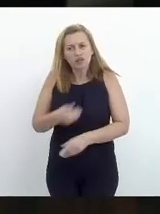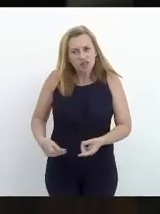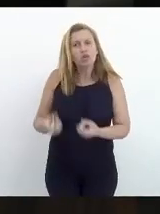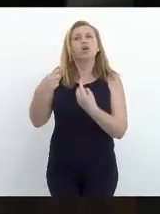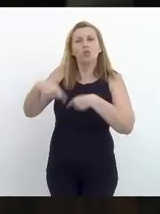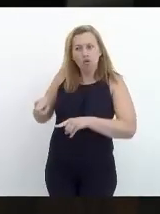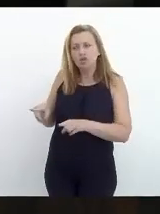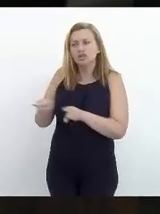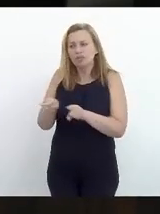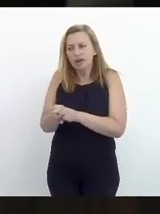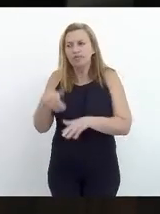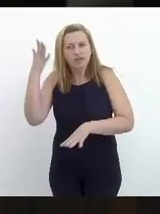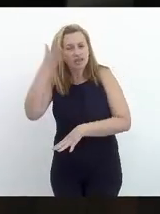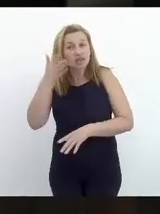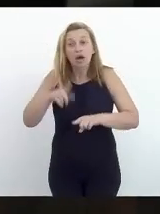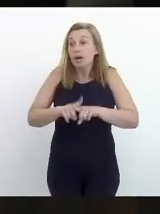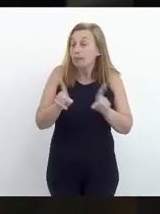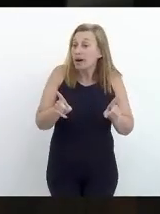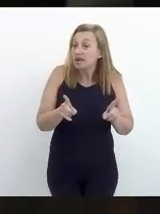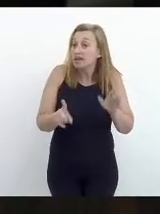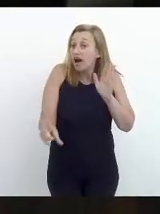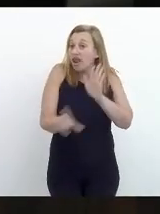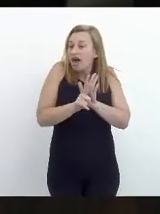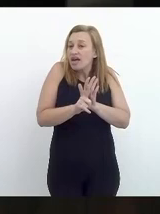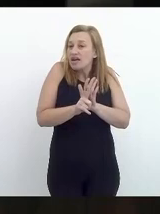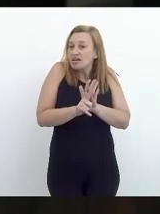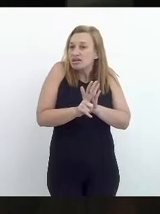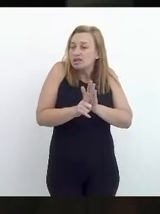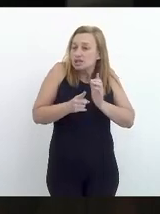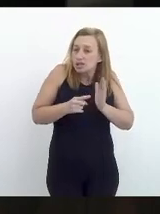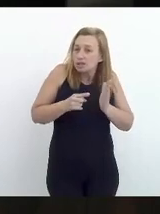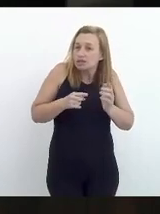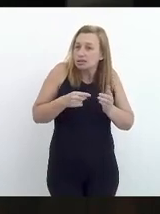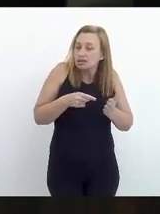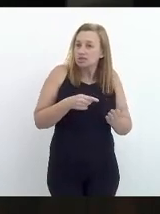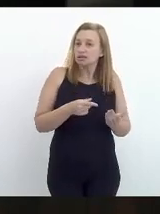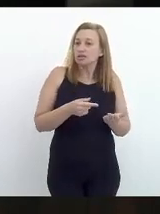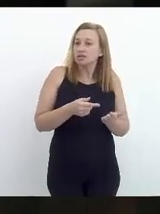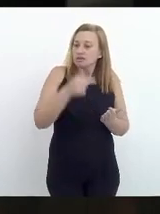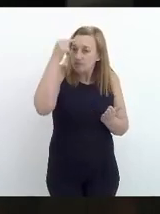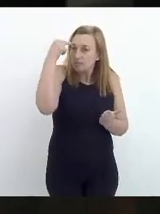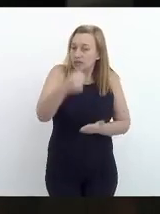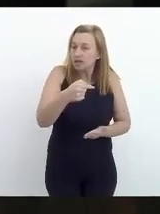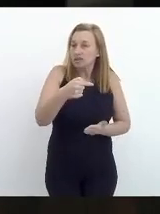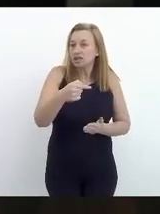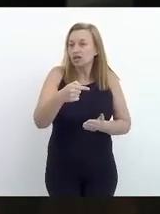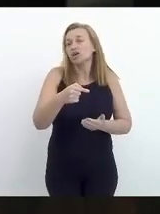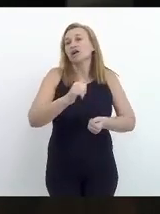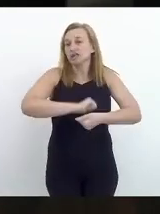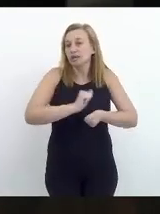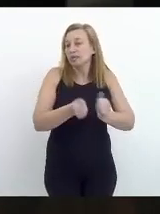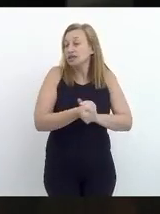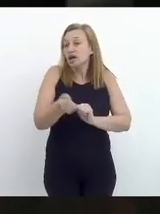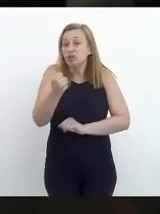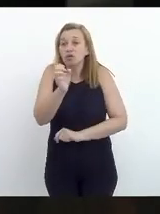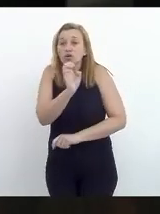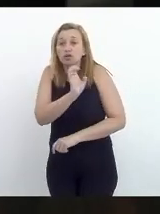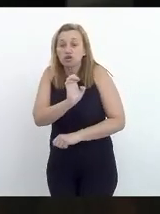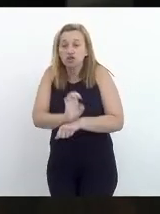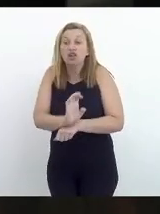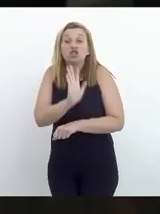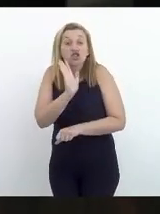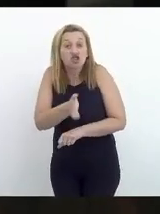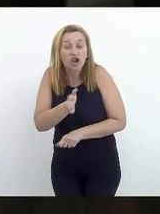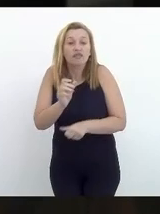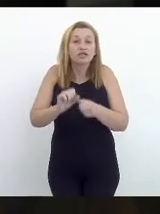mensagem. Mas é a lei que impõe que o Estado tenha que se adequar. E já fizemos. Desde